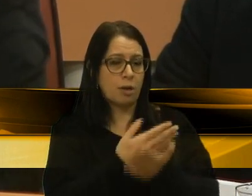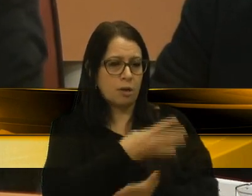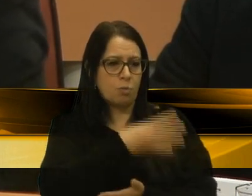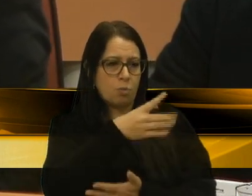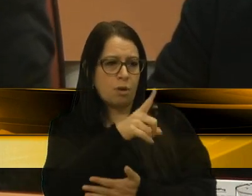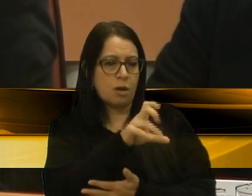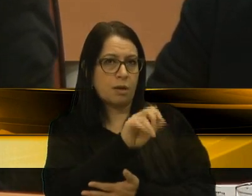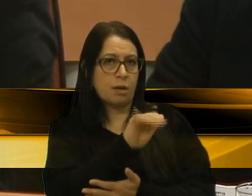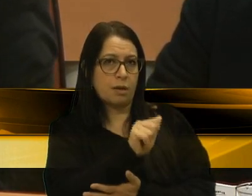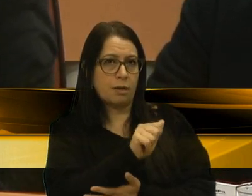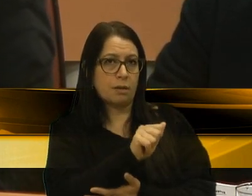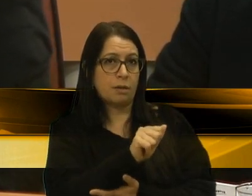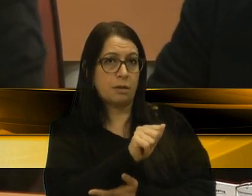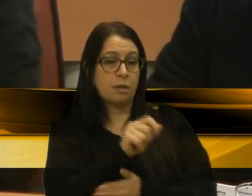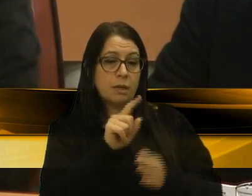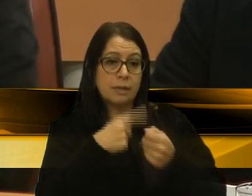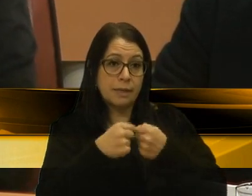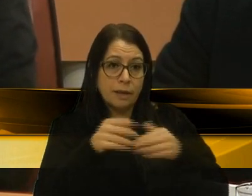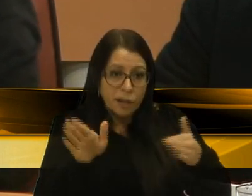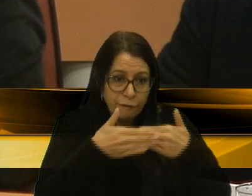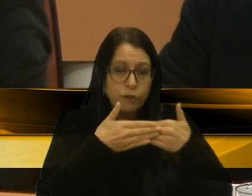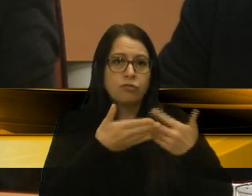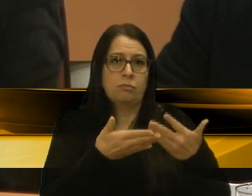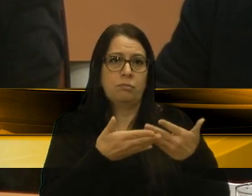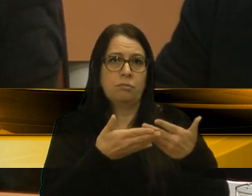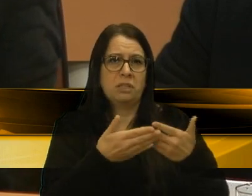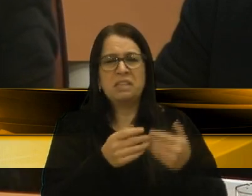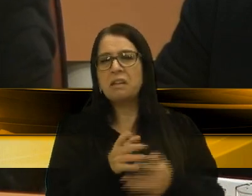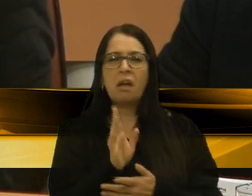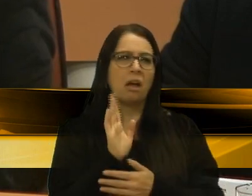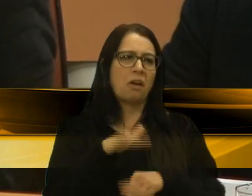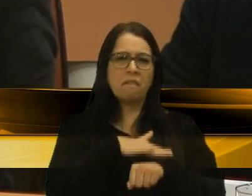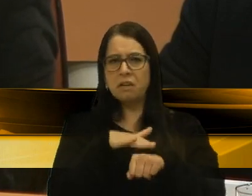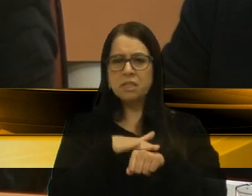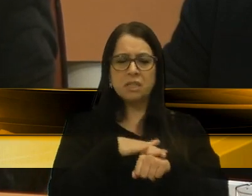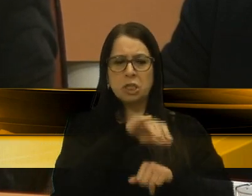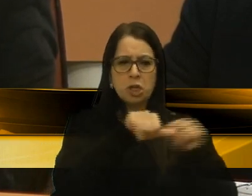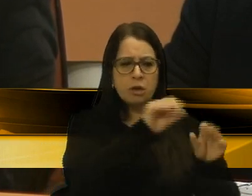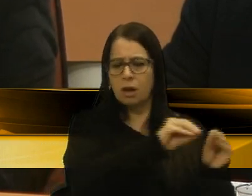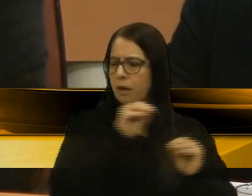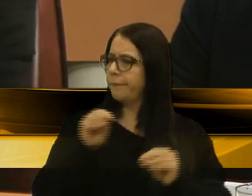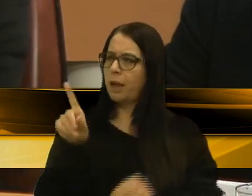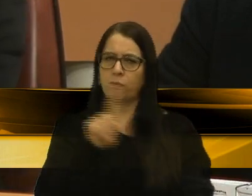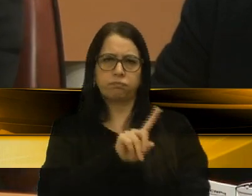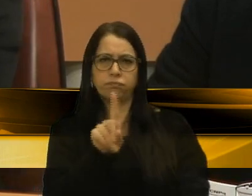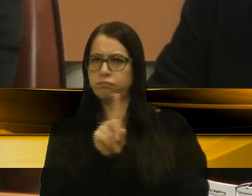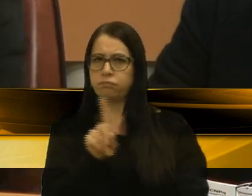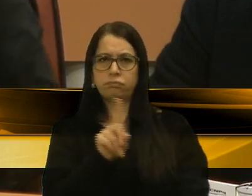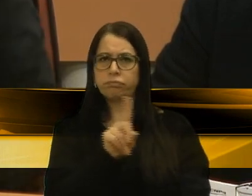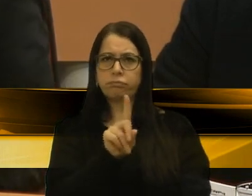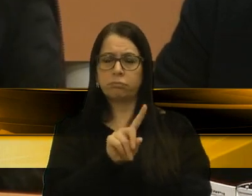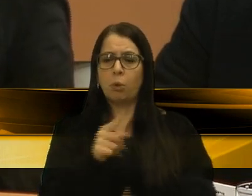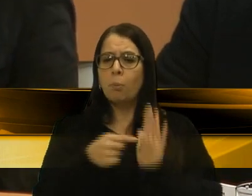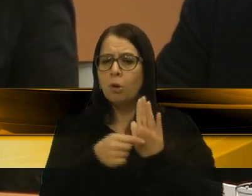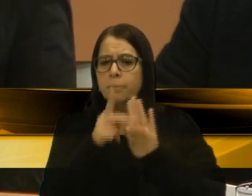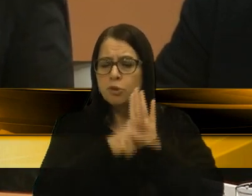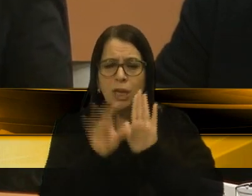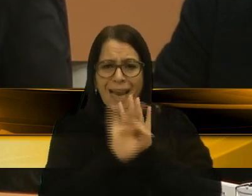município quer fechar. Esse papo de transferir não cola com esse governo. não apresenta projeto